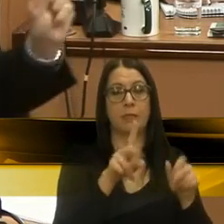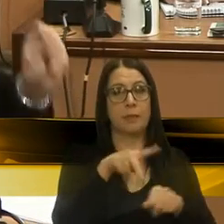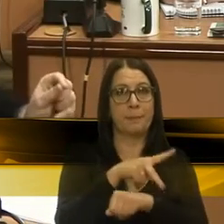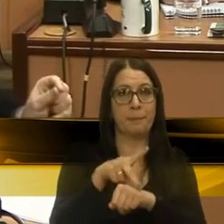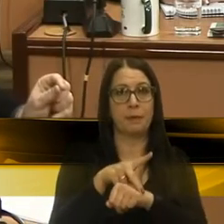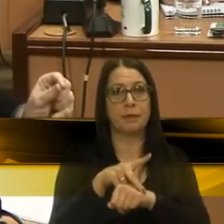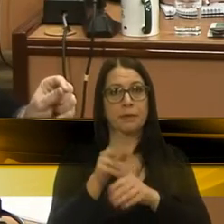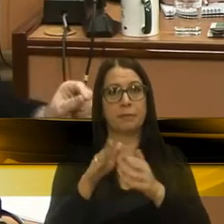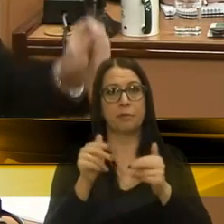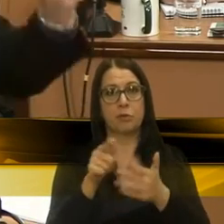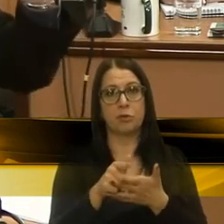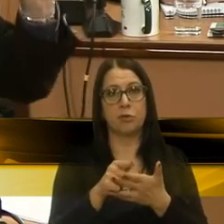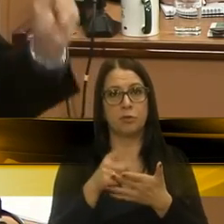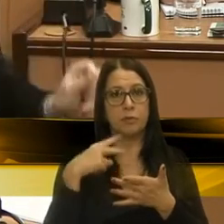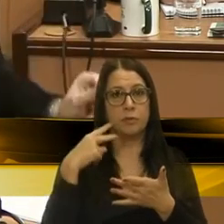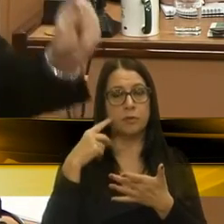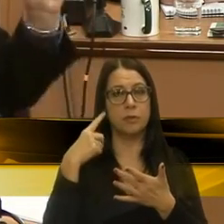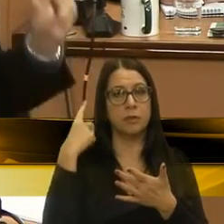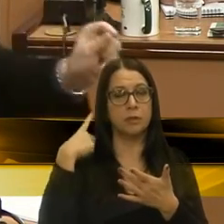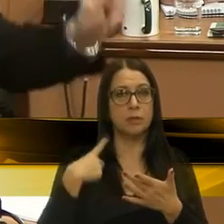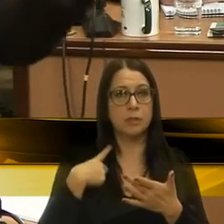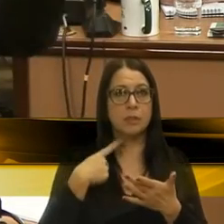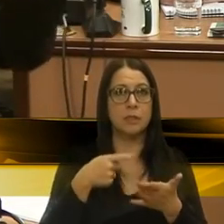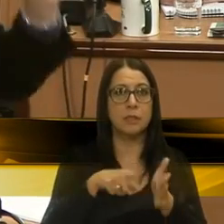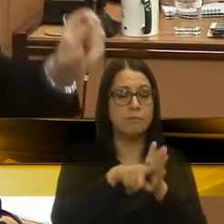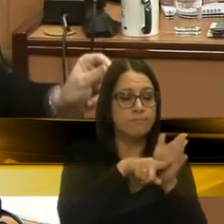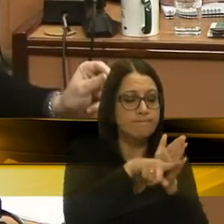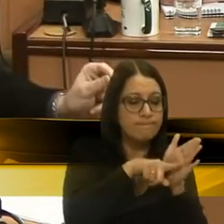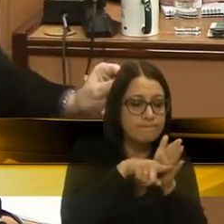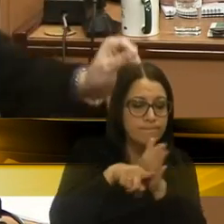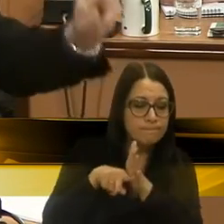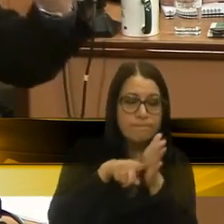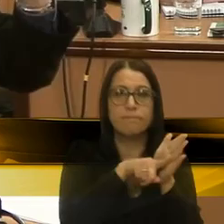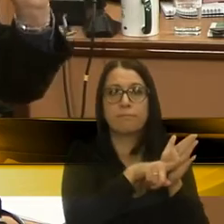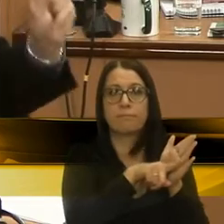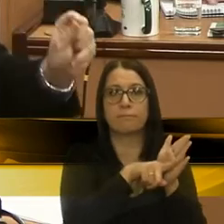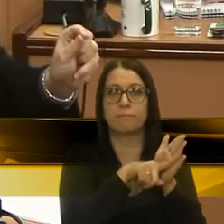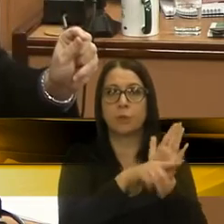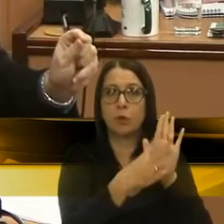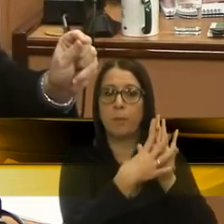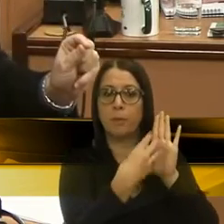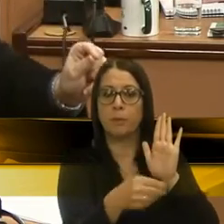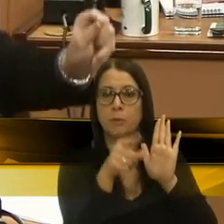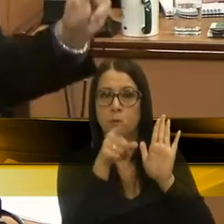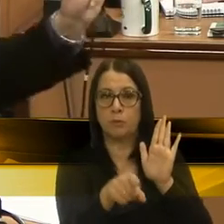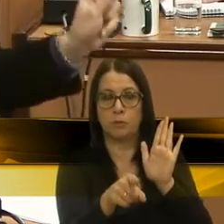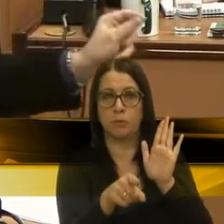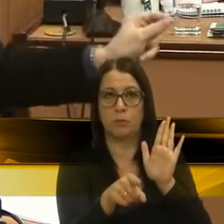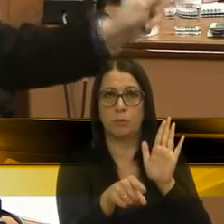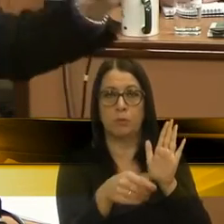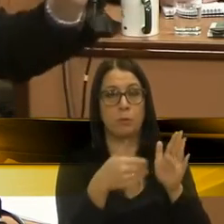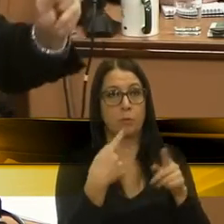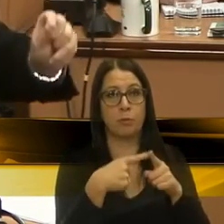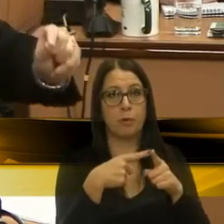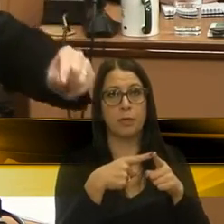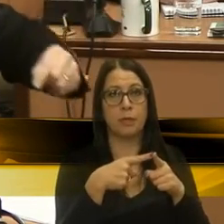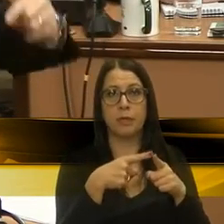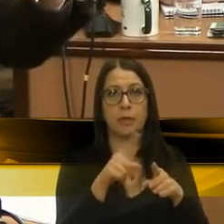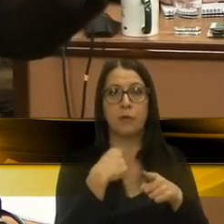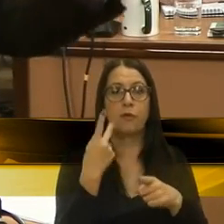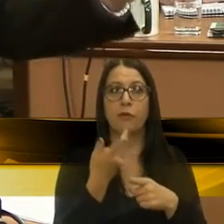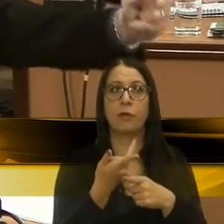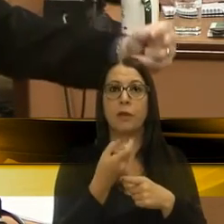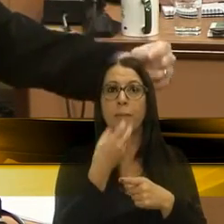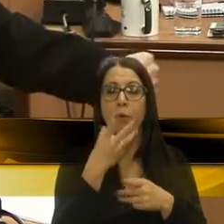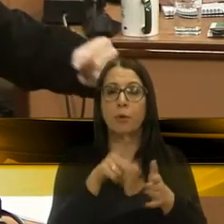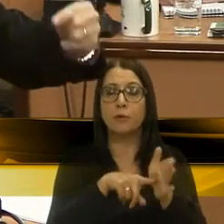está pedindo, vereador Denise, que se tenha uma apuração rigorosa, exemplar a respeito disso, até para não macular a